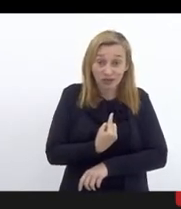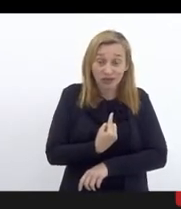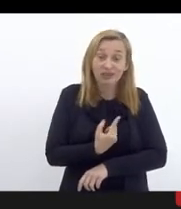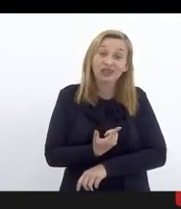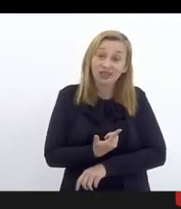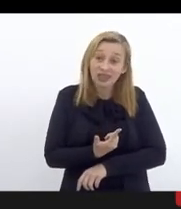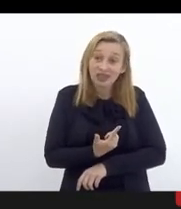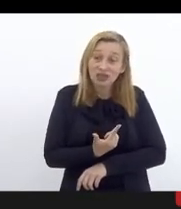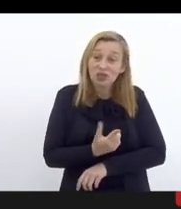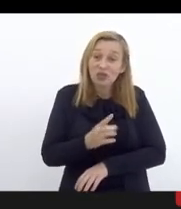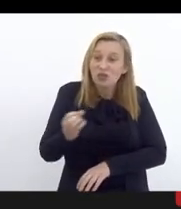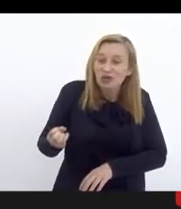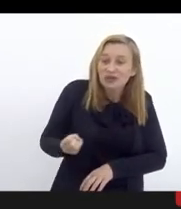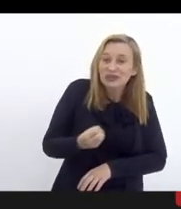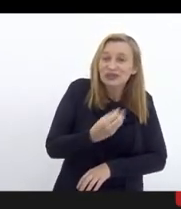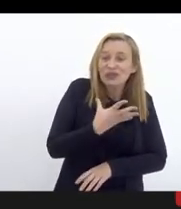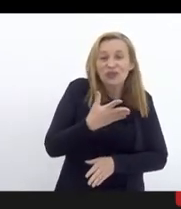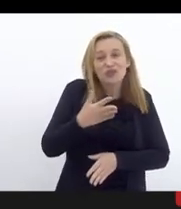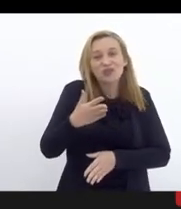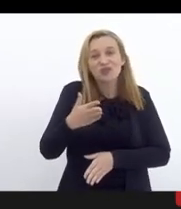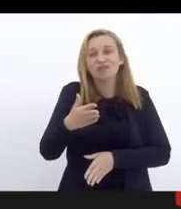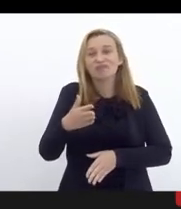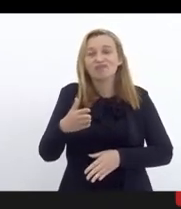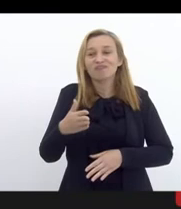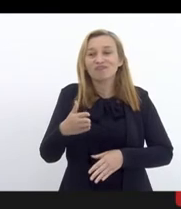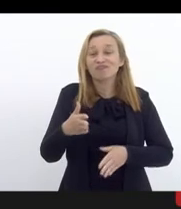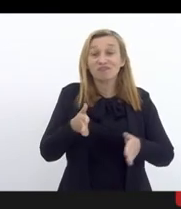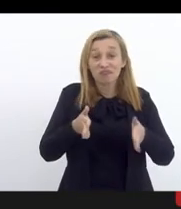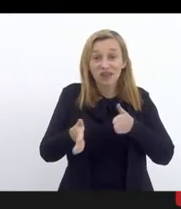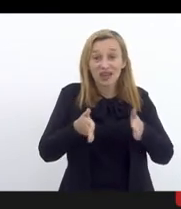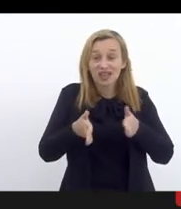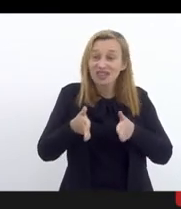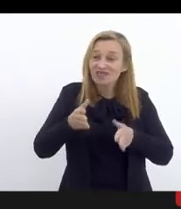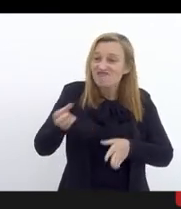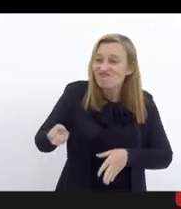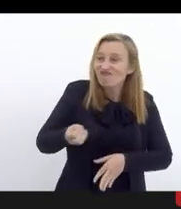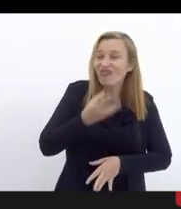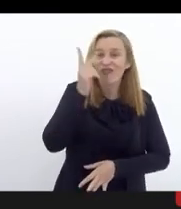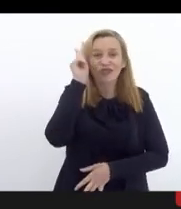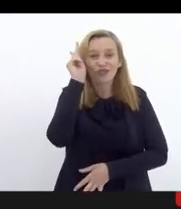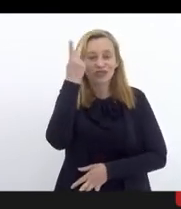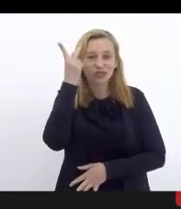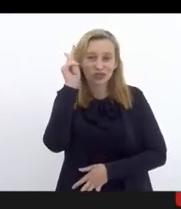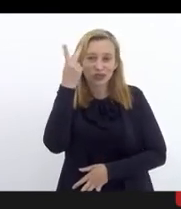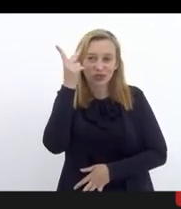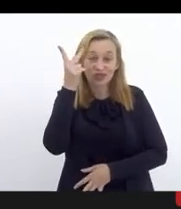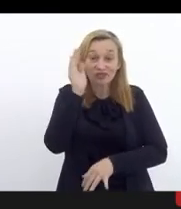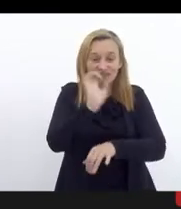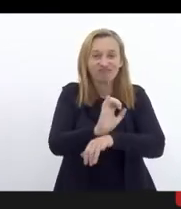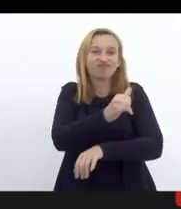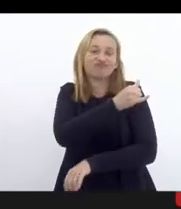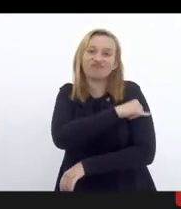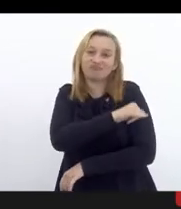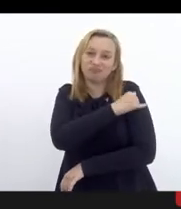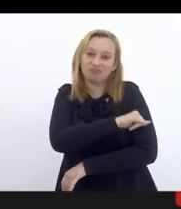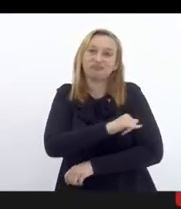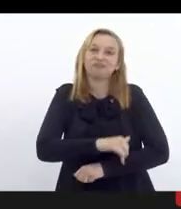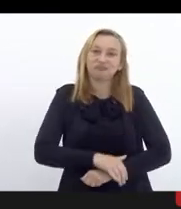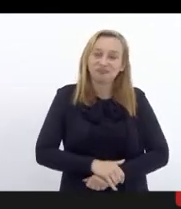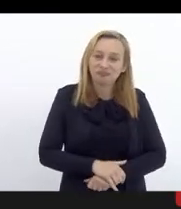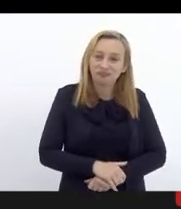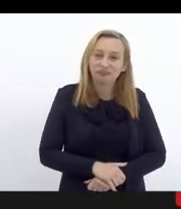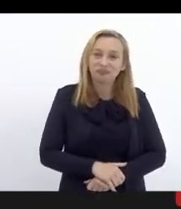conta de uma nova fase, de uma nova história área do Estado do Rio de Janeiro,